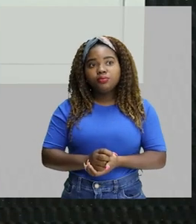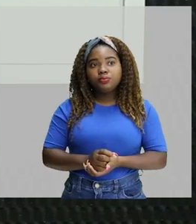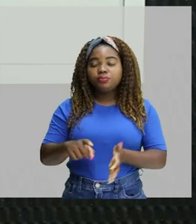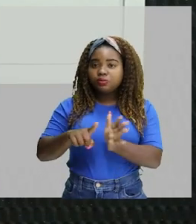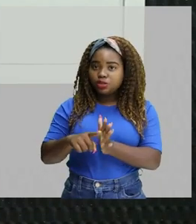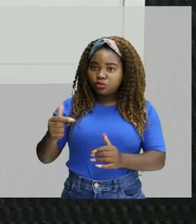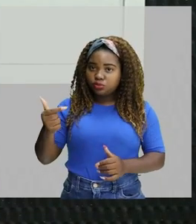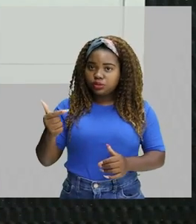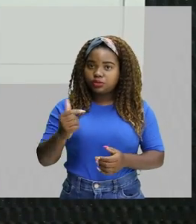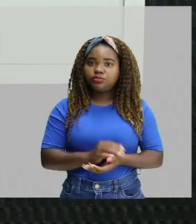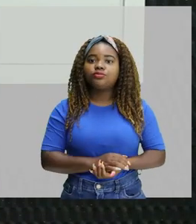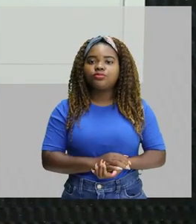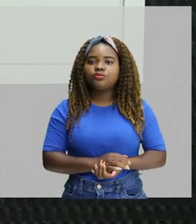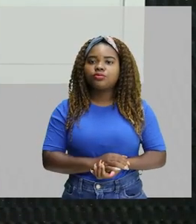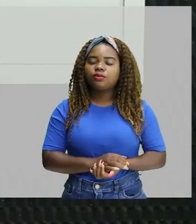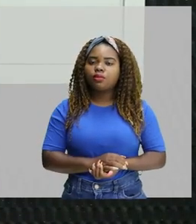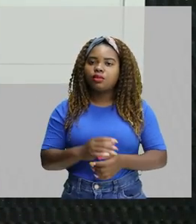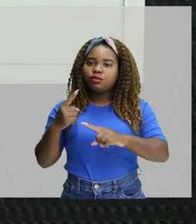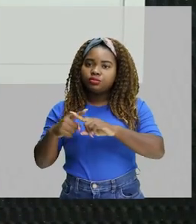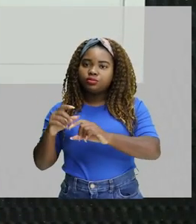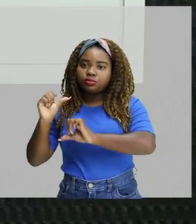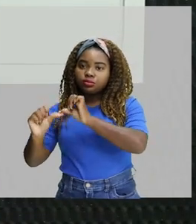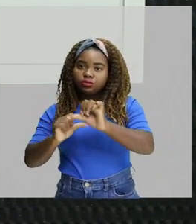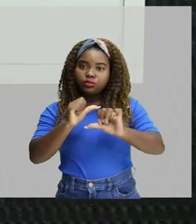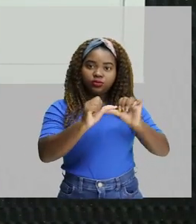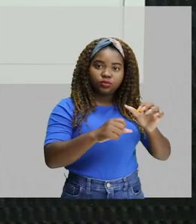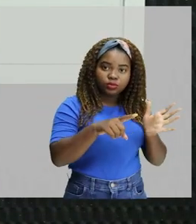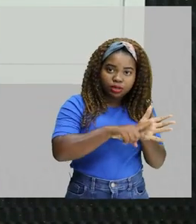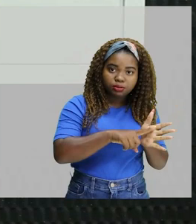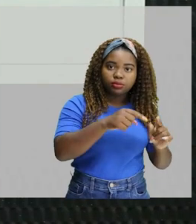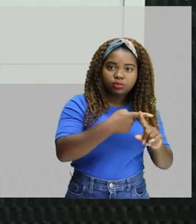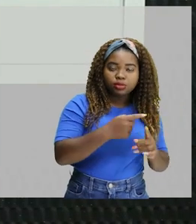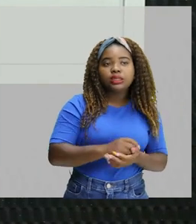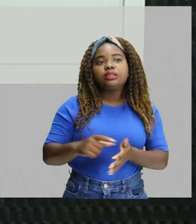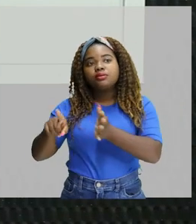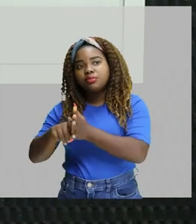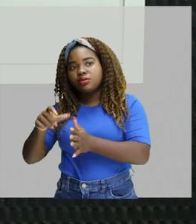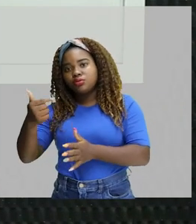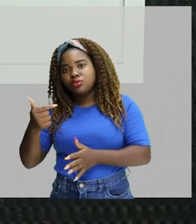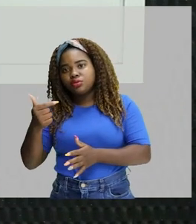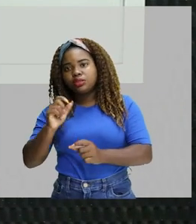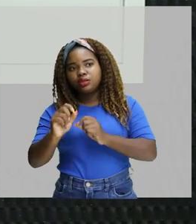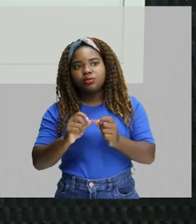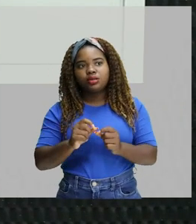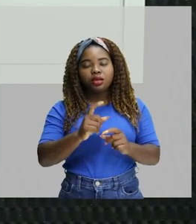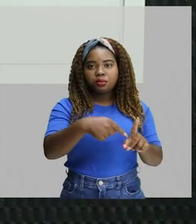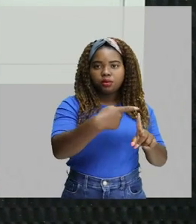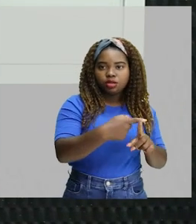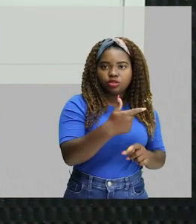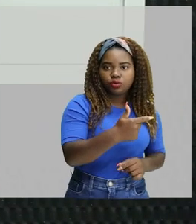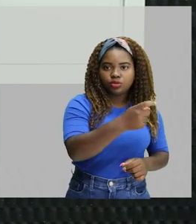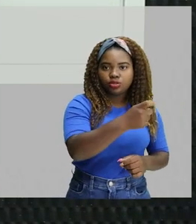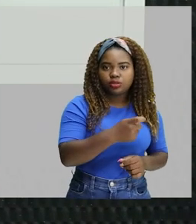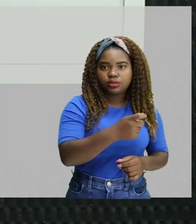-2 vamos multiplicar e mudar o sinal -2 m x dá - 2x vem +